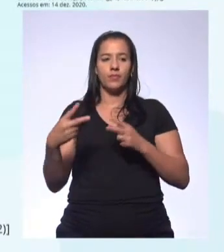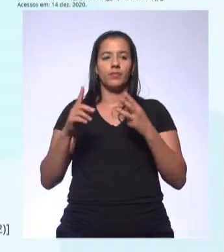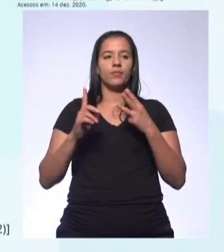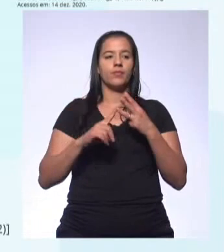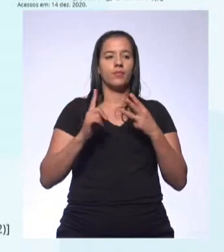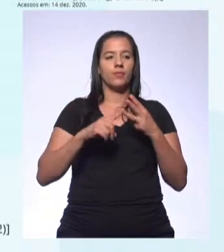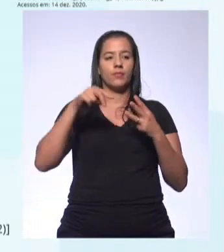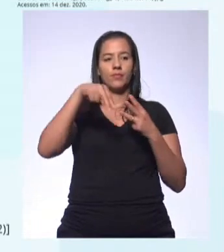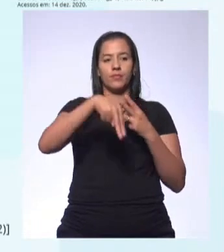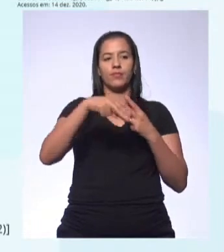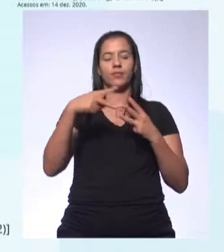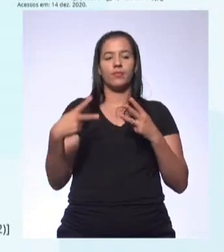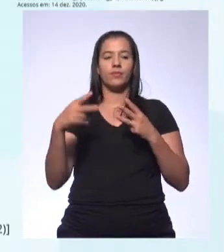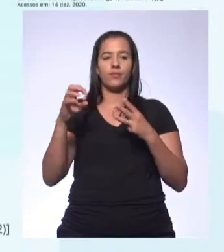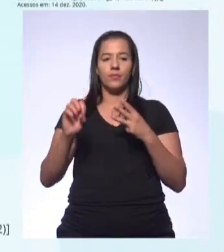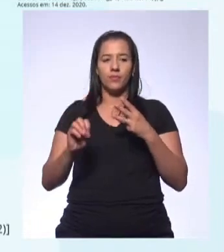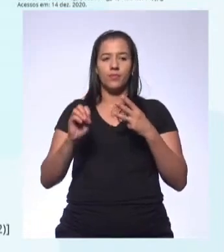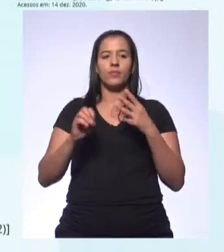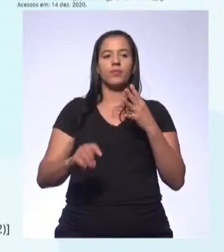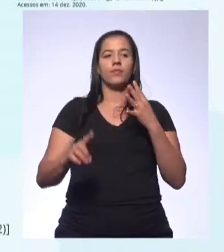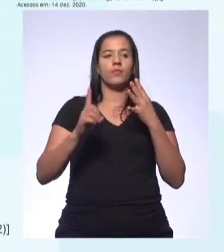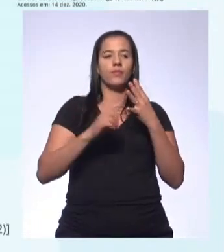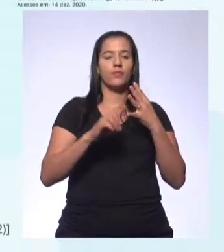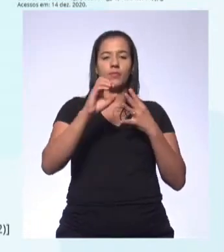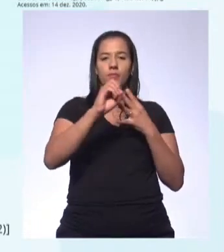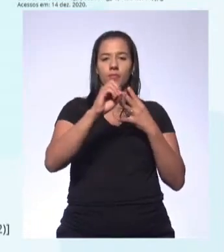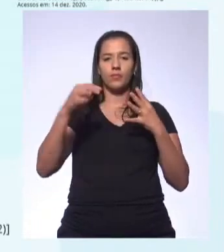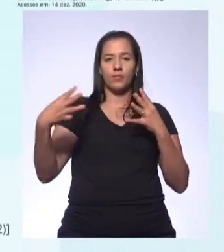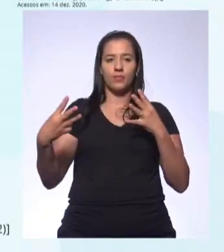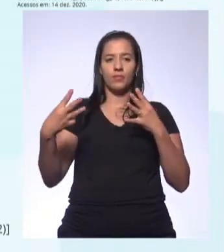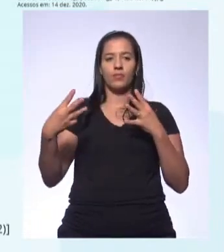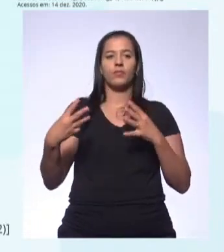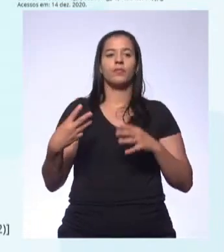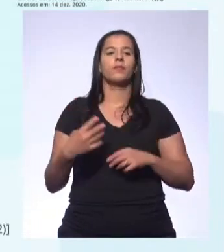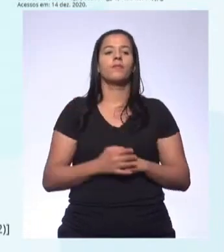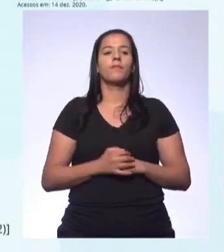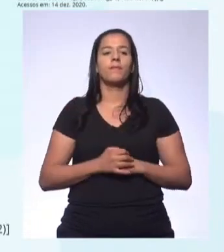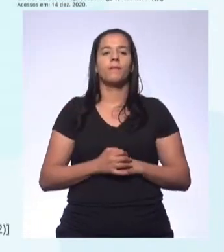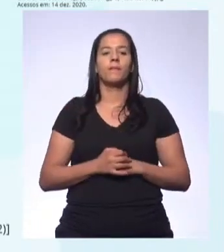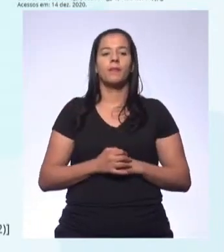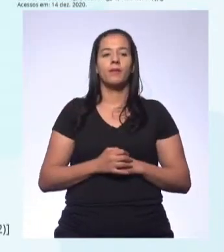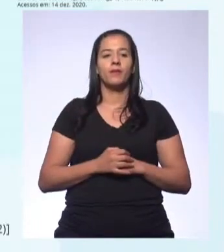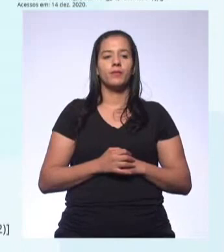óxido nitroso, o gás ozônio, e aqui nós temos, né, o